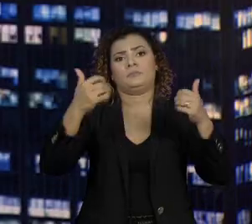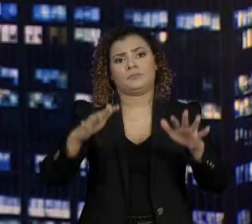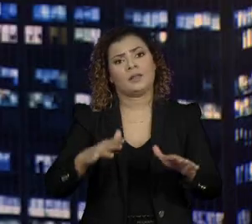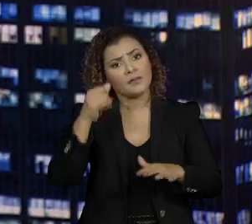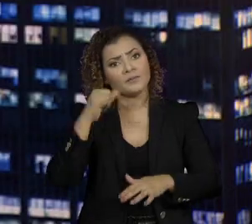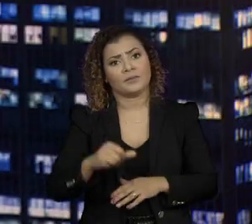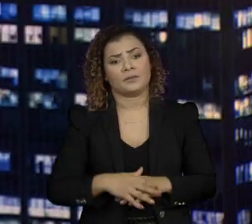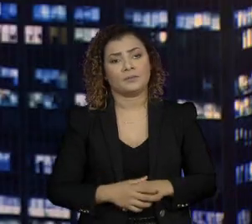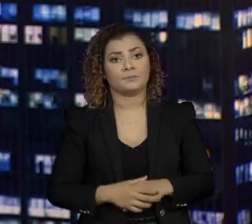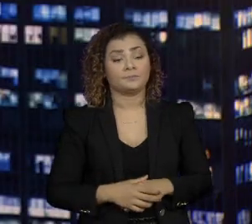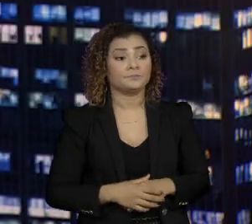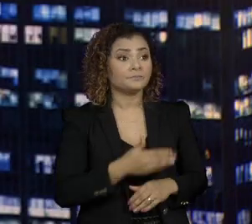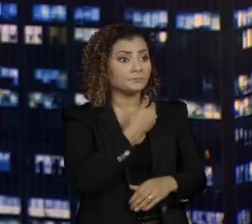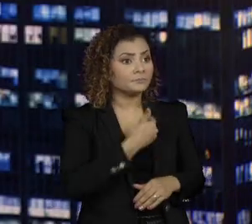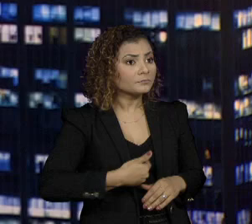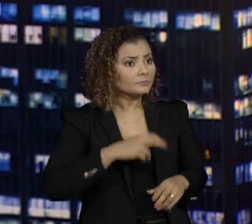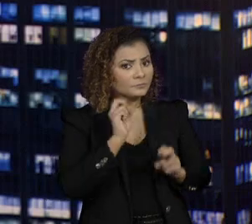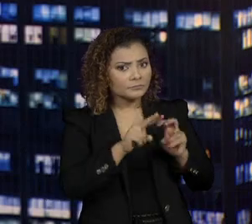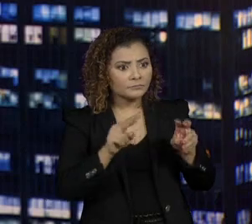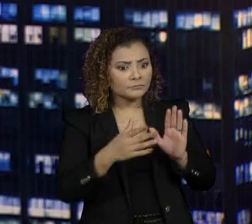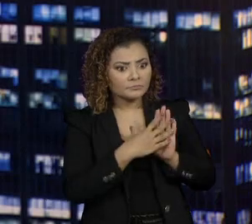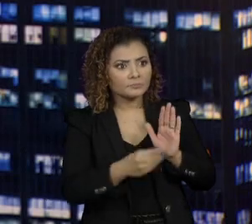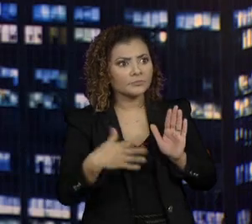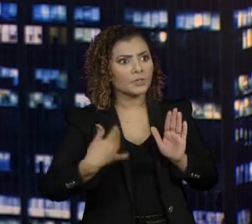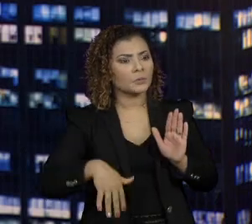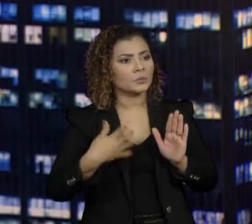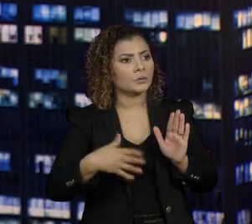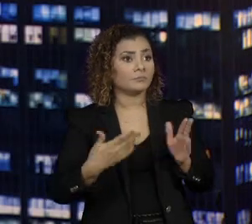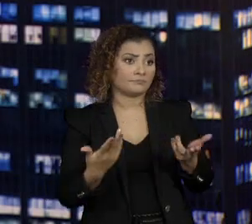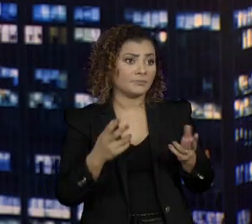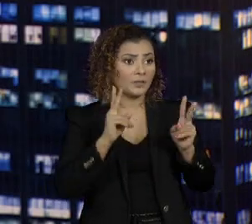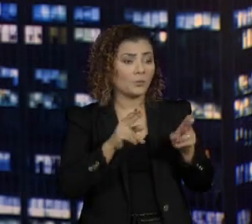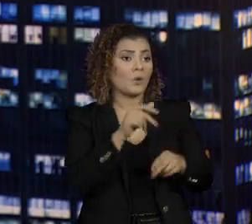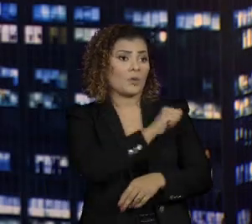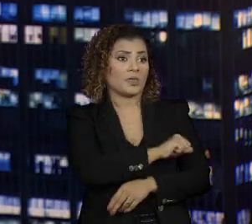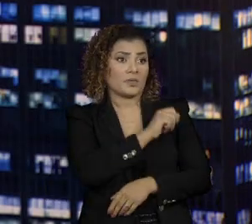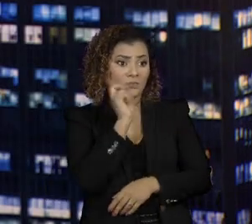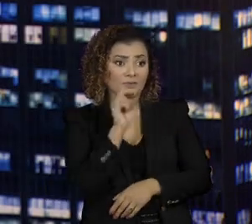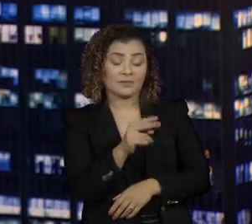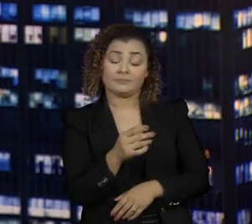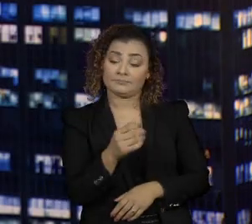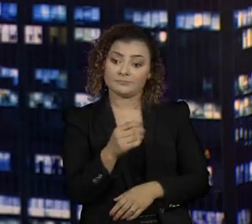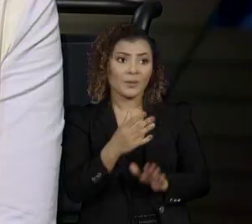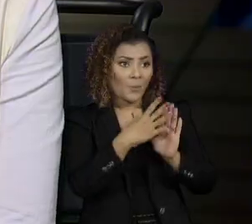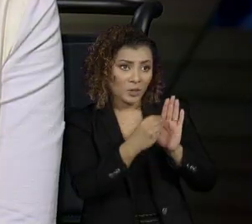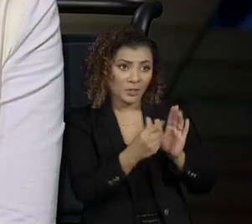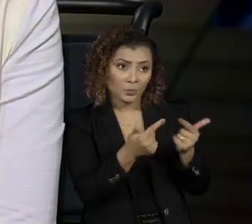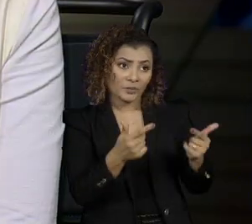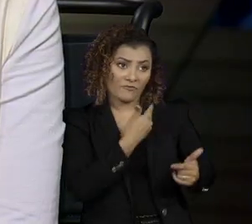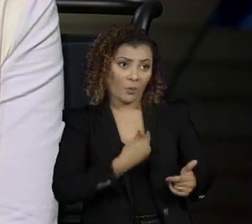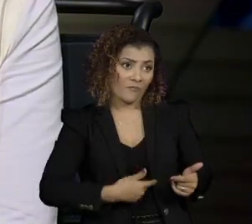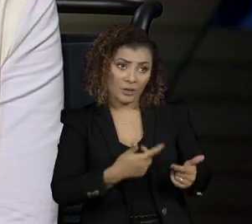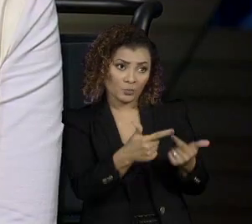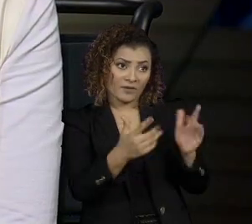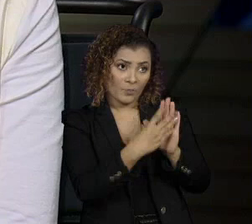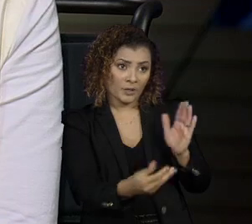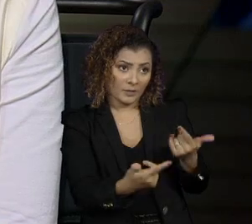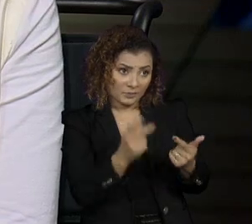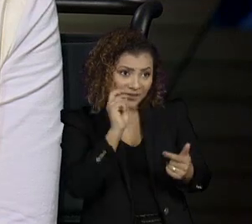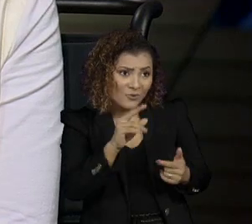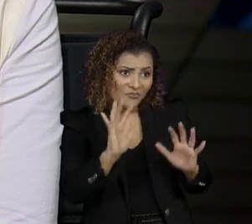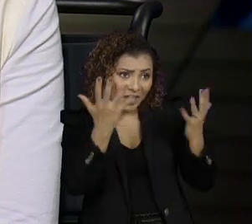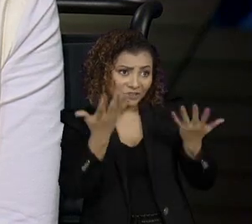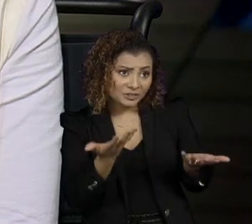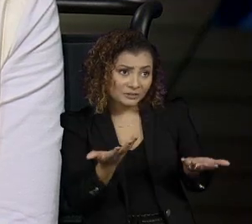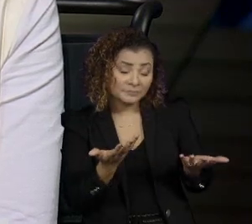quando os nossos governantes também dão um exemplo aí contrário, como foi o caso do Rio de Janeiro, fica difícil também, não é? Exatamente. A pandemia só se